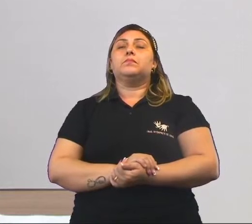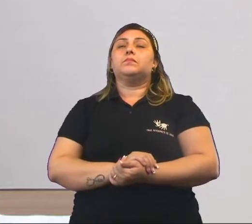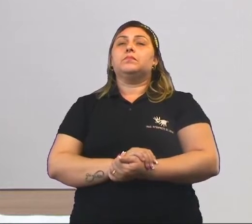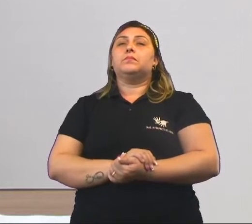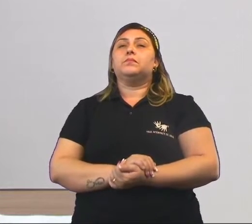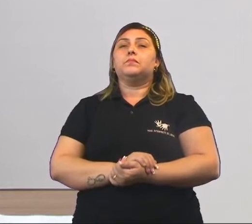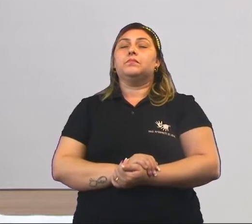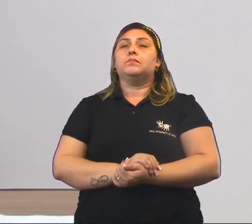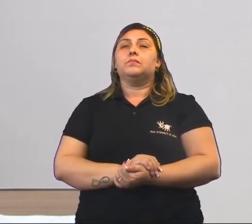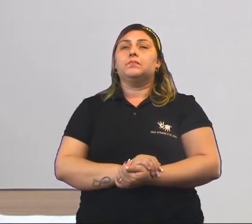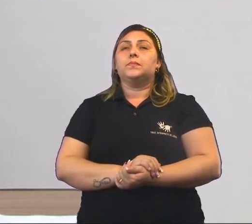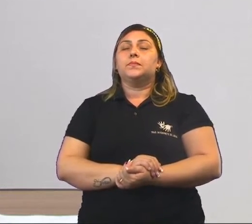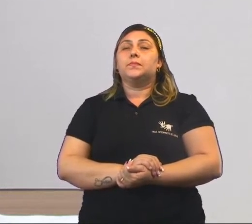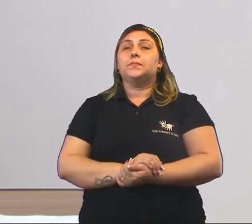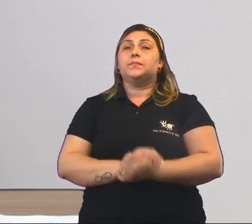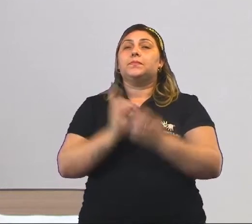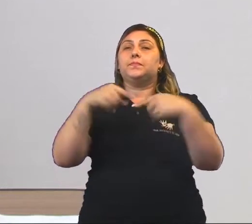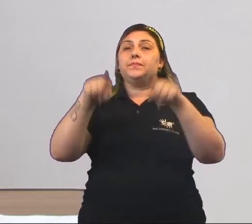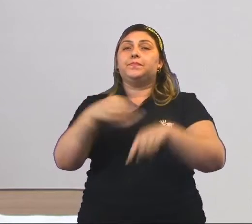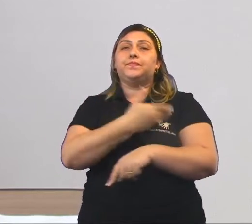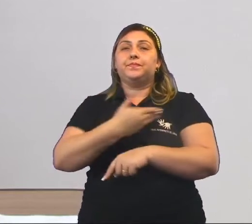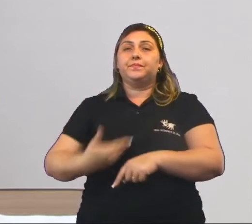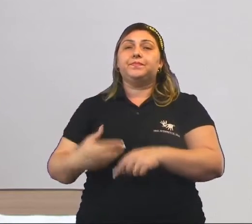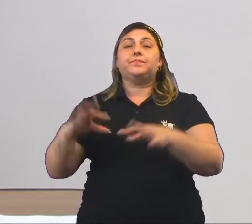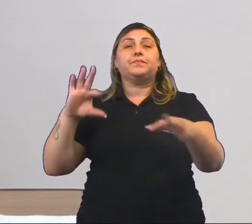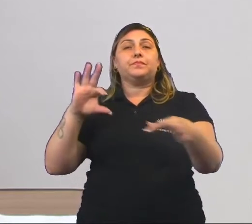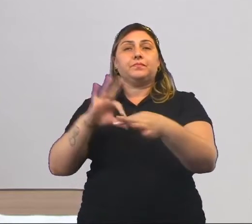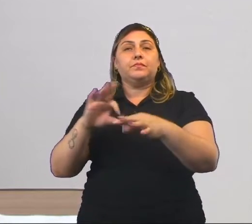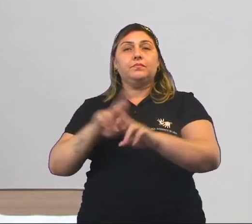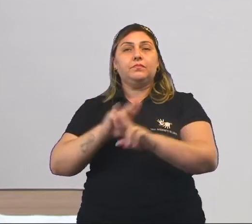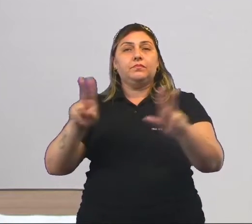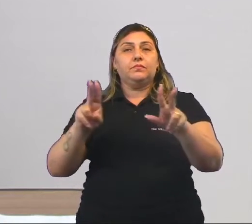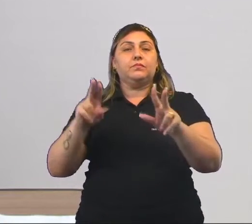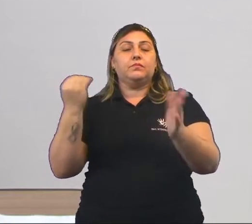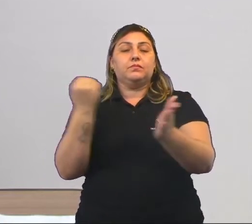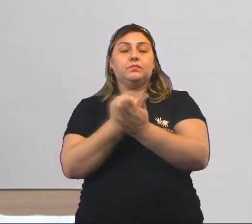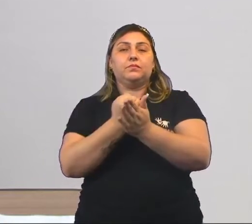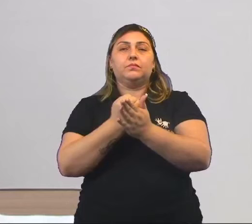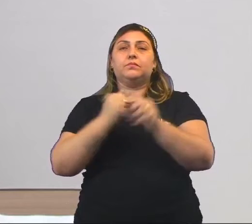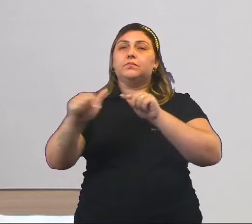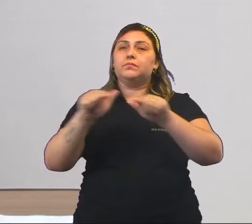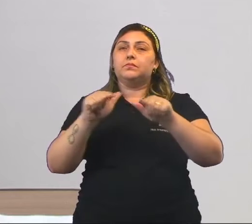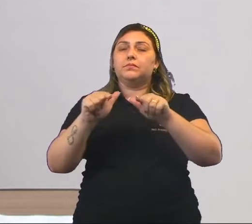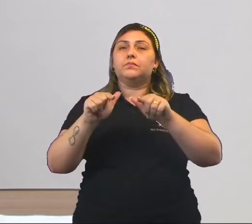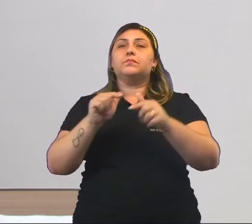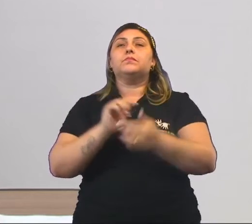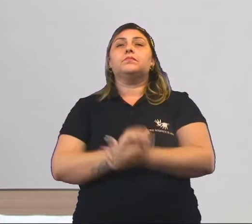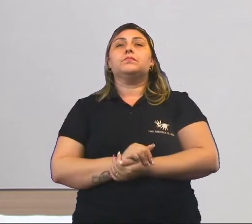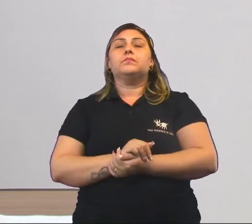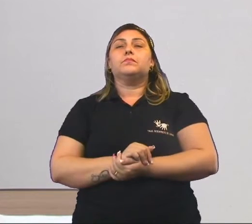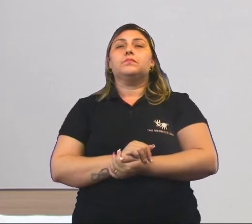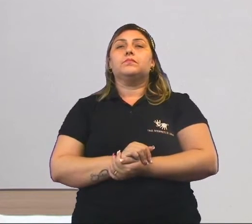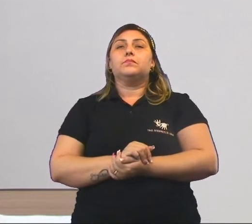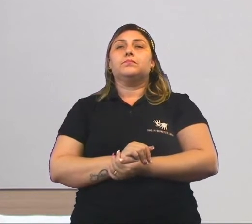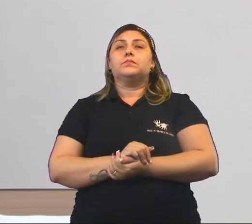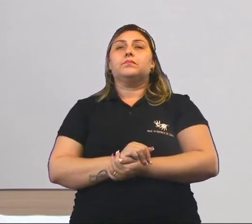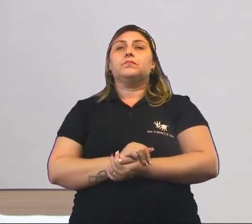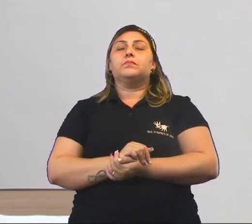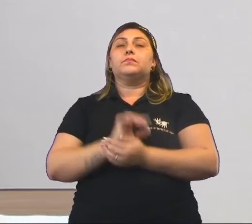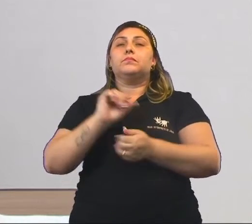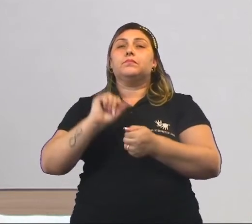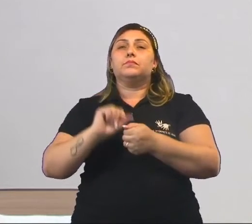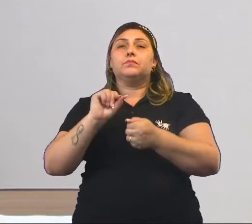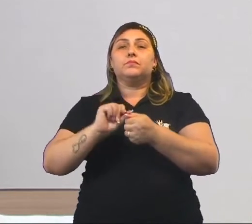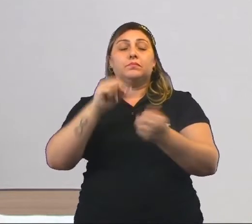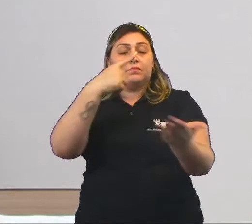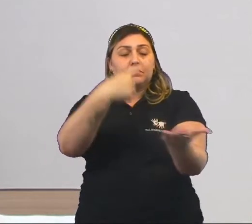no momento. Então, esse servidor público, ele tem um vínculo diferente do empregado, que é a carteira assinada, ele não assina essa carteira. Ele faz